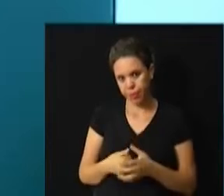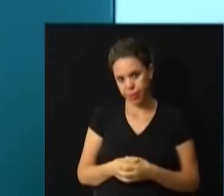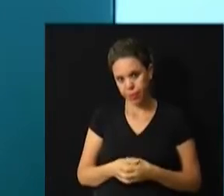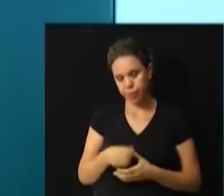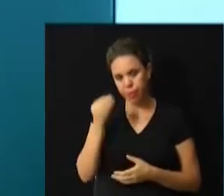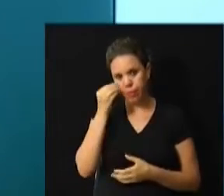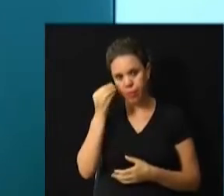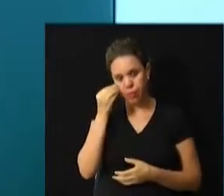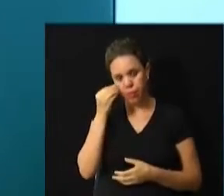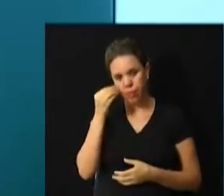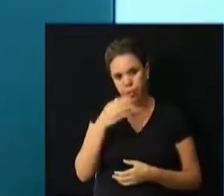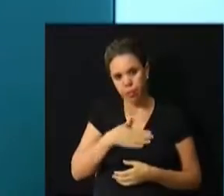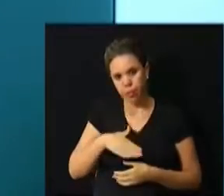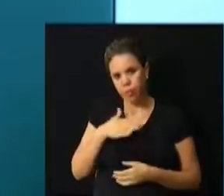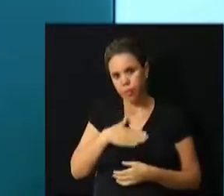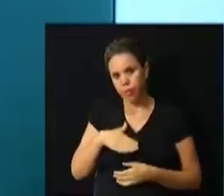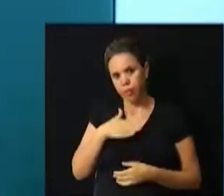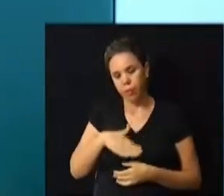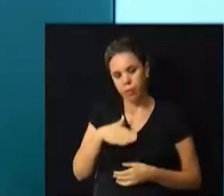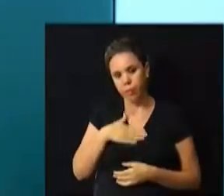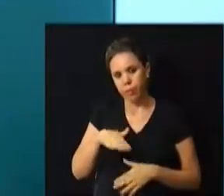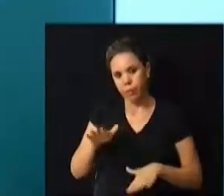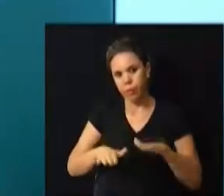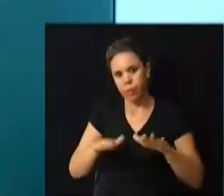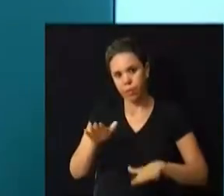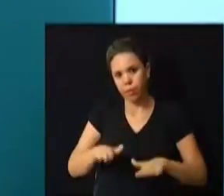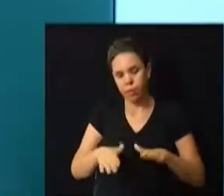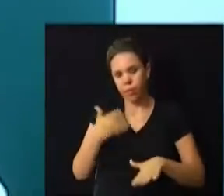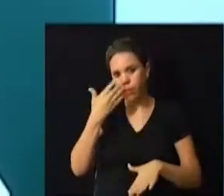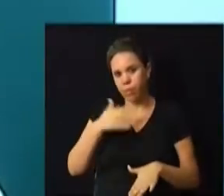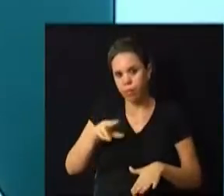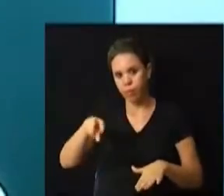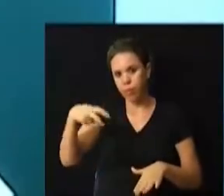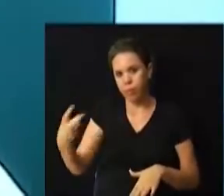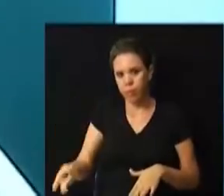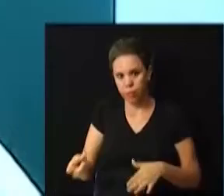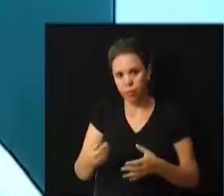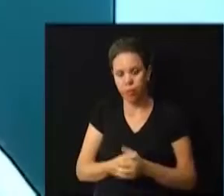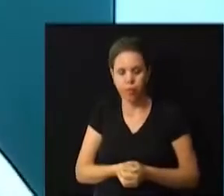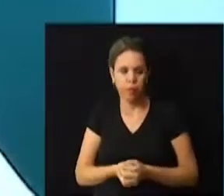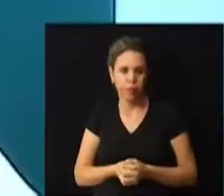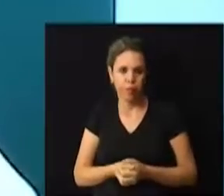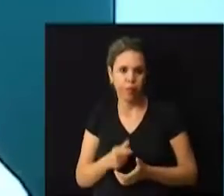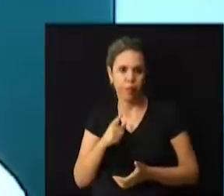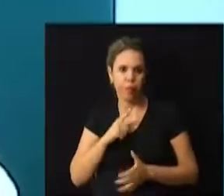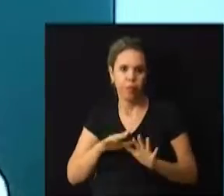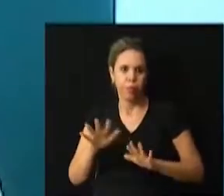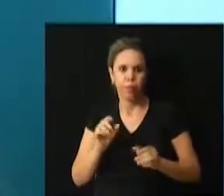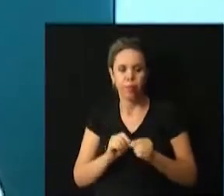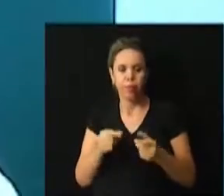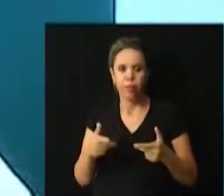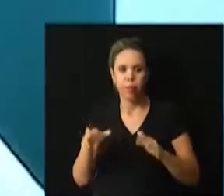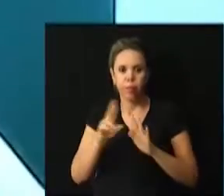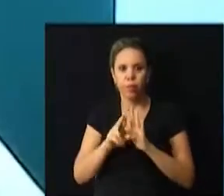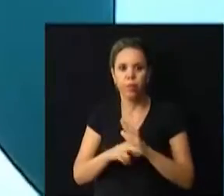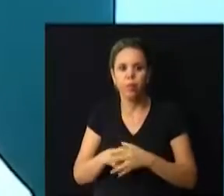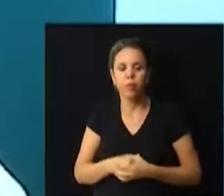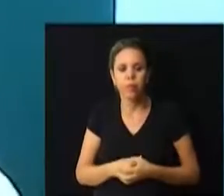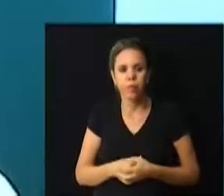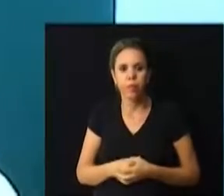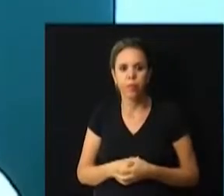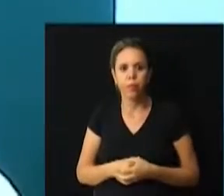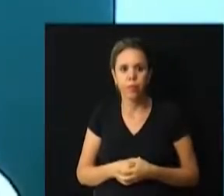Primeira coisa é tentar ficar tranquilo, né? Dependendo de como a criança cai, você tem que fazer